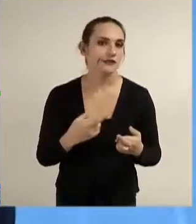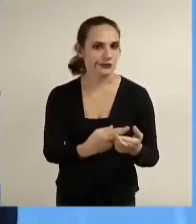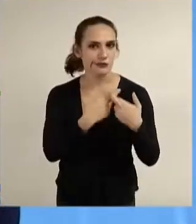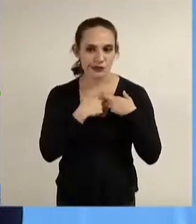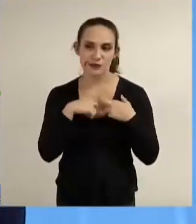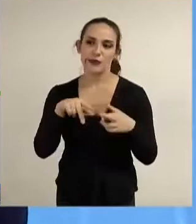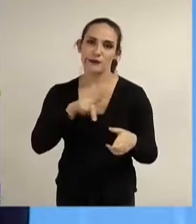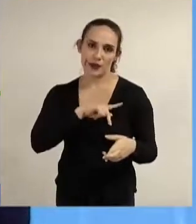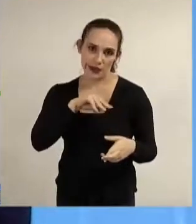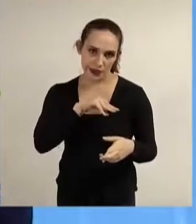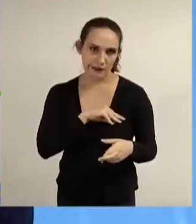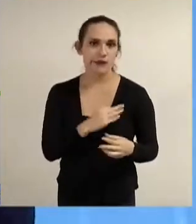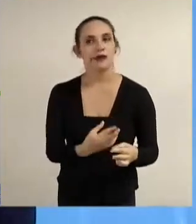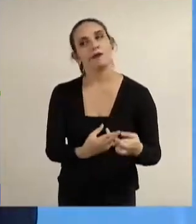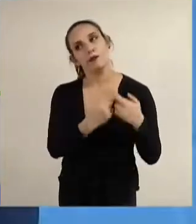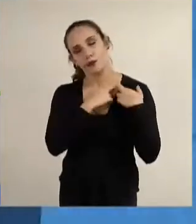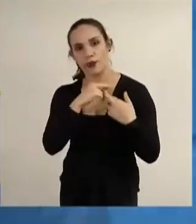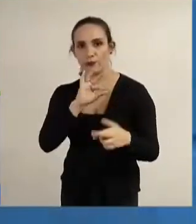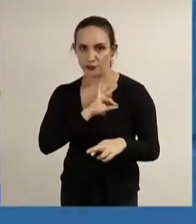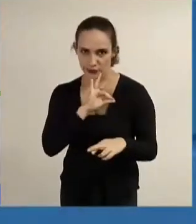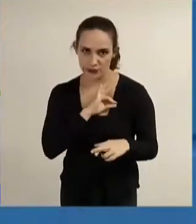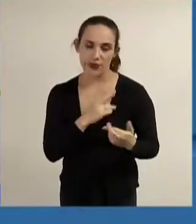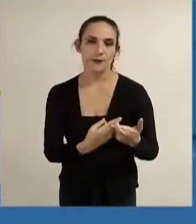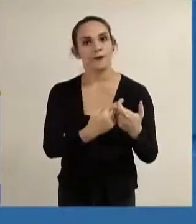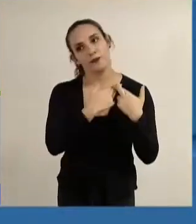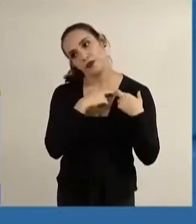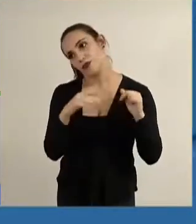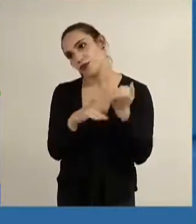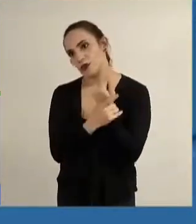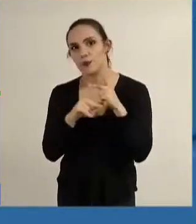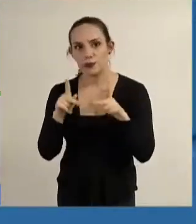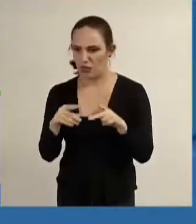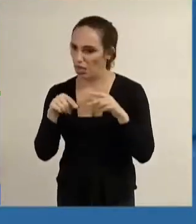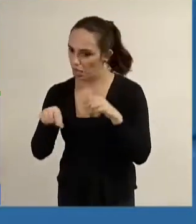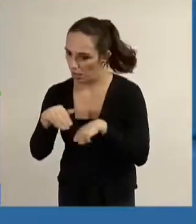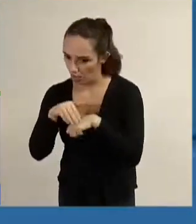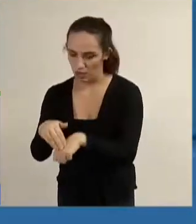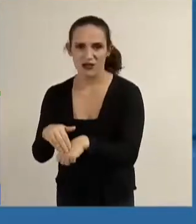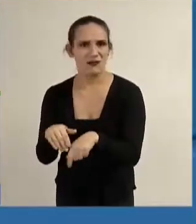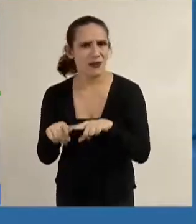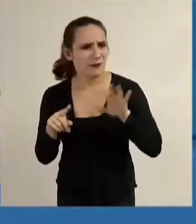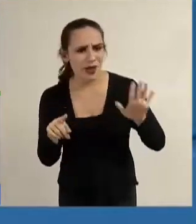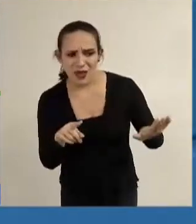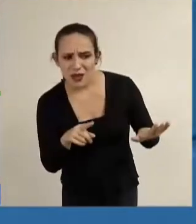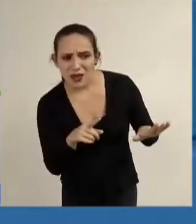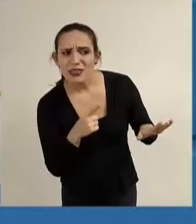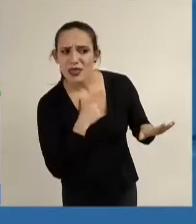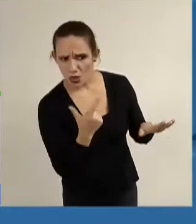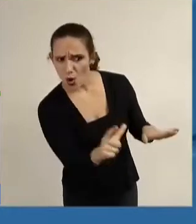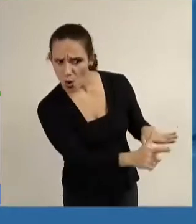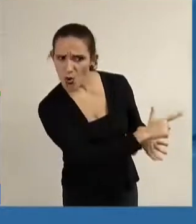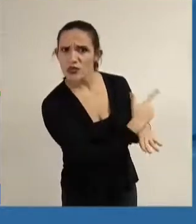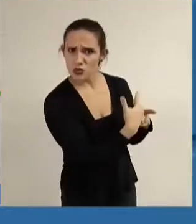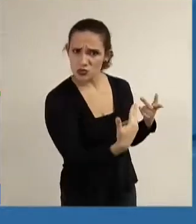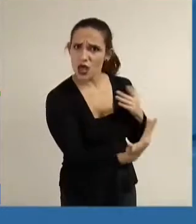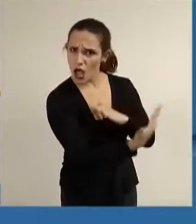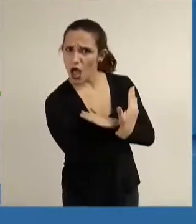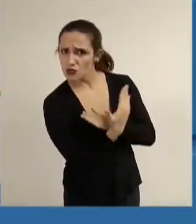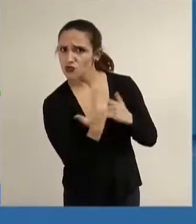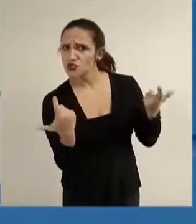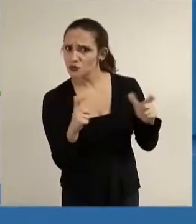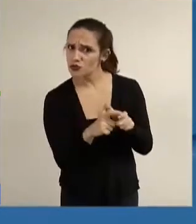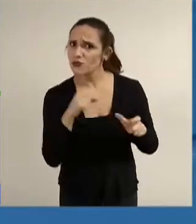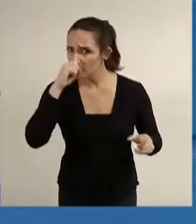nos ombros da Polícia Civil, da Segurança Pública, e os outros atores não são chamados. Então, nós temos que compartilhar esse